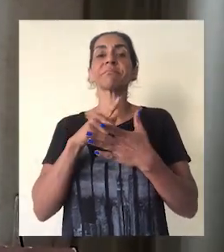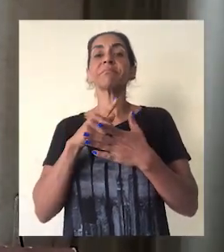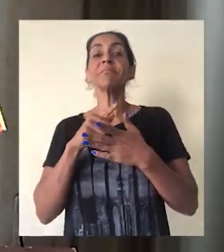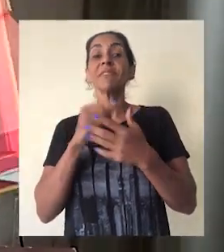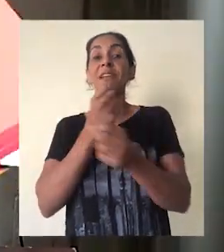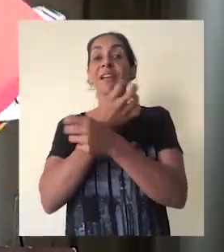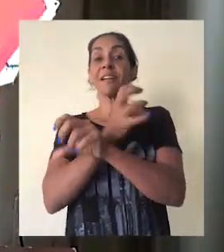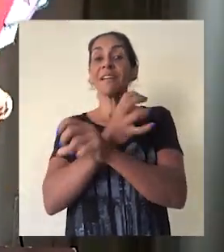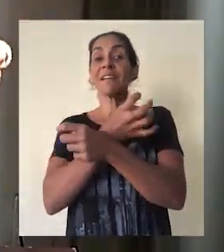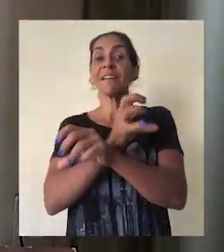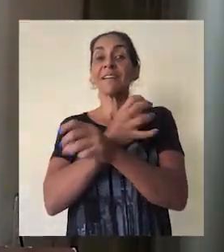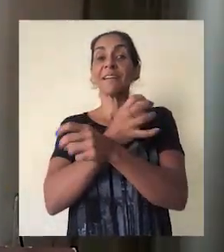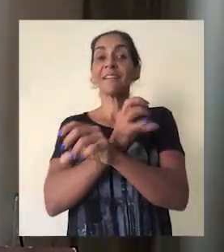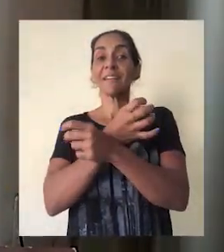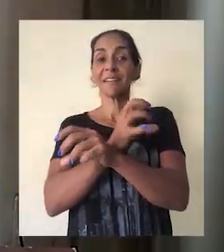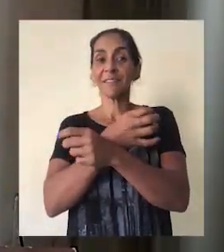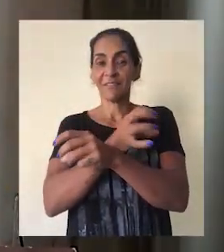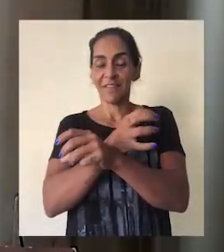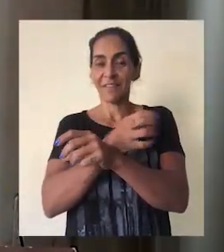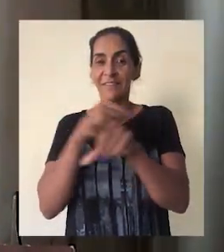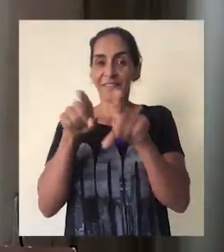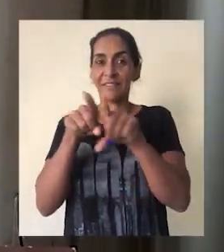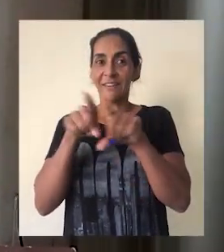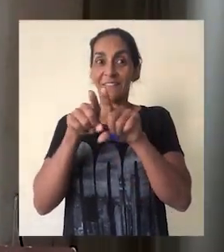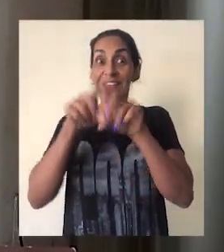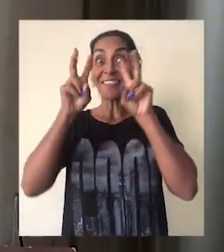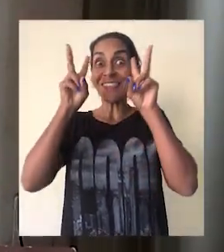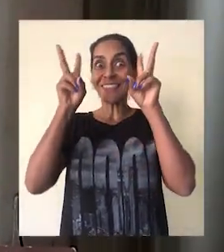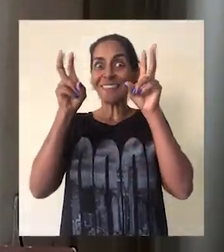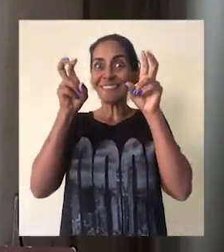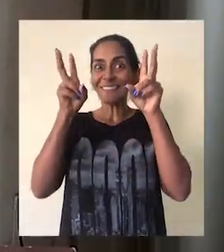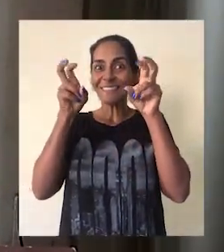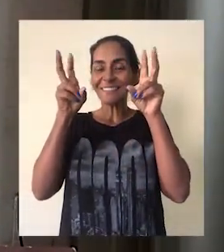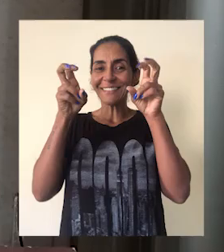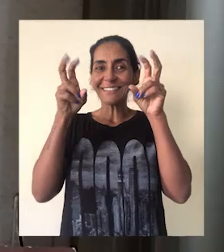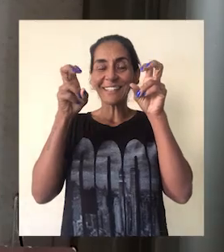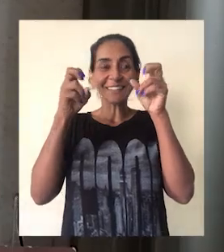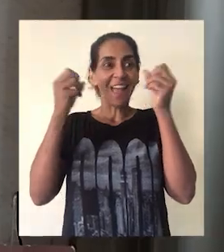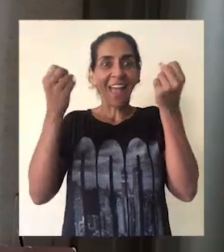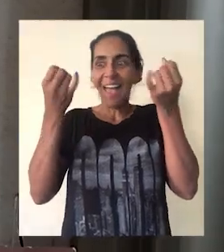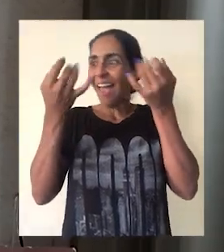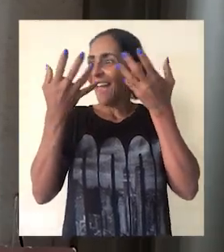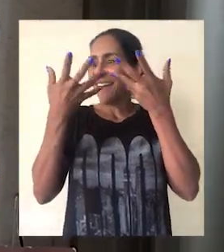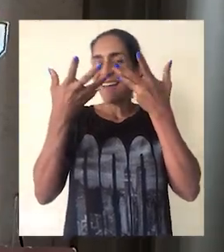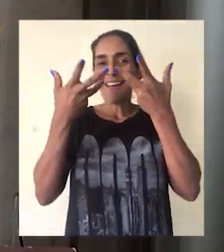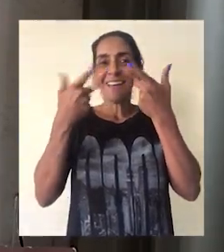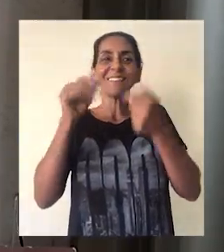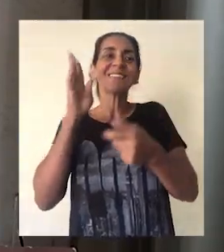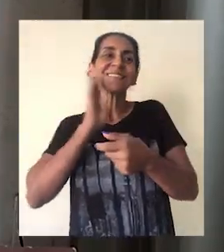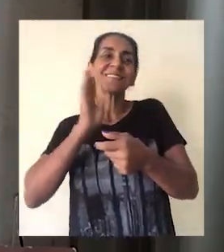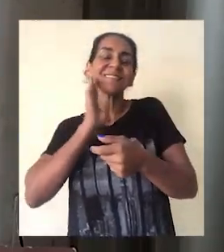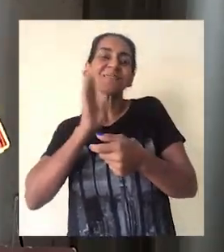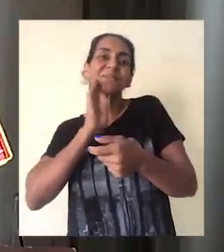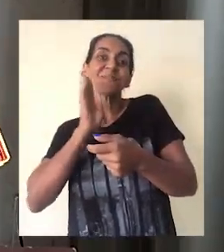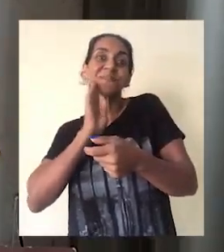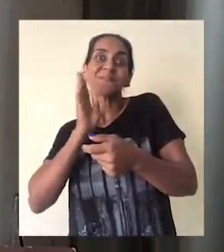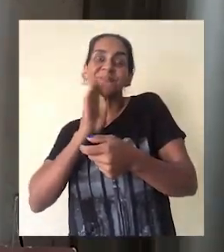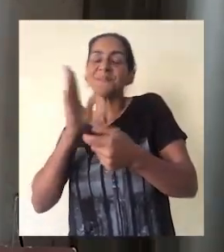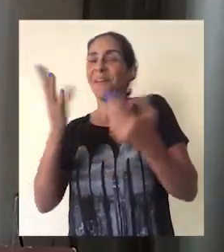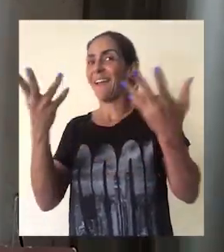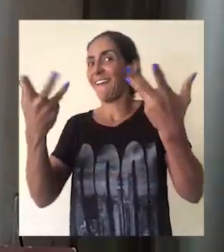Dark Side. E a partir desse título é cheio de coisa muito legal. Essa edição é